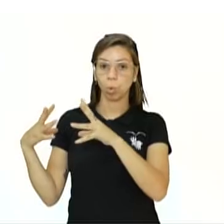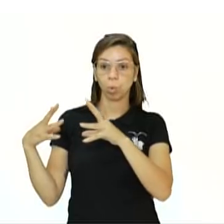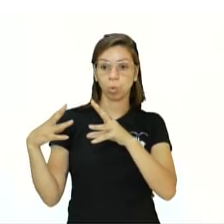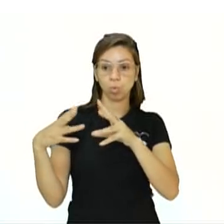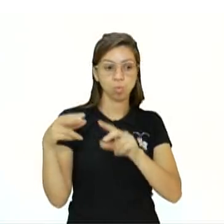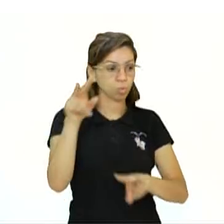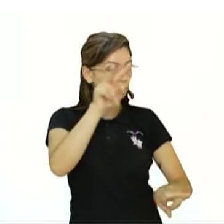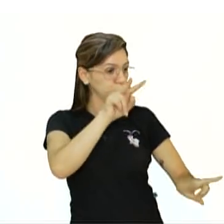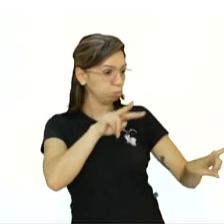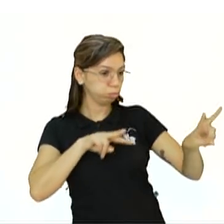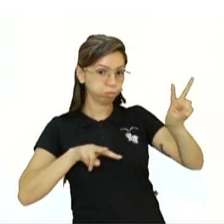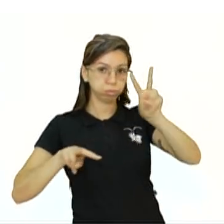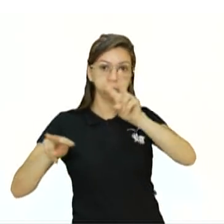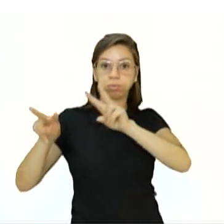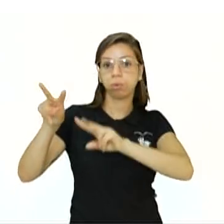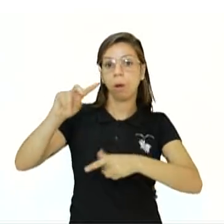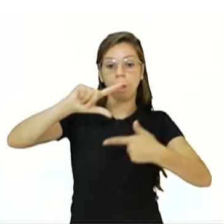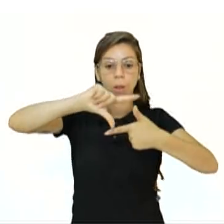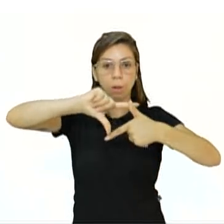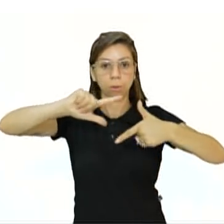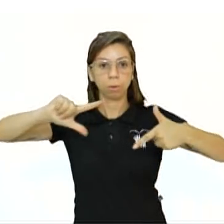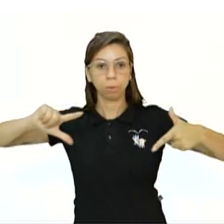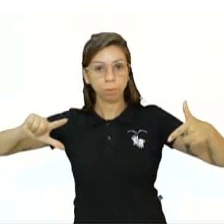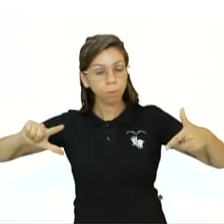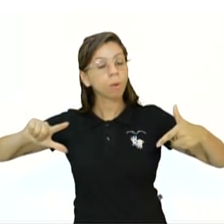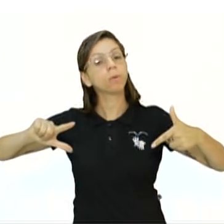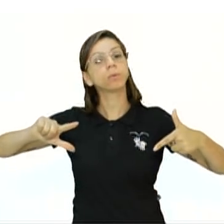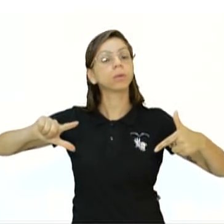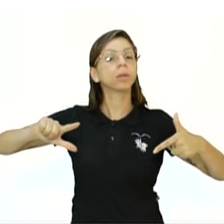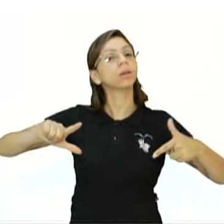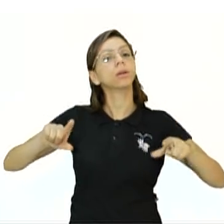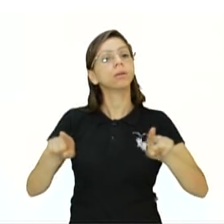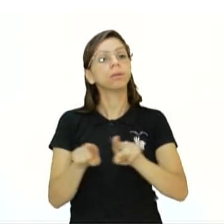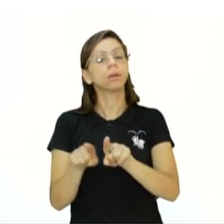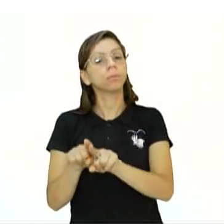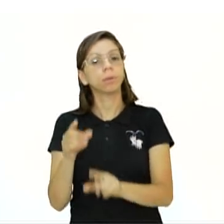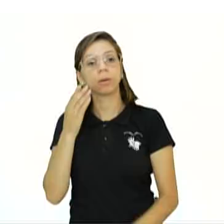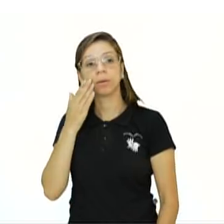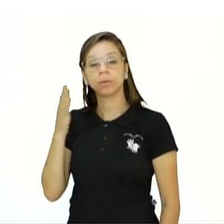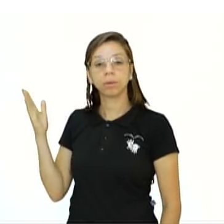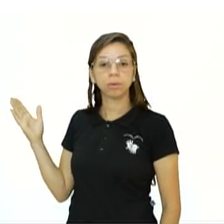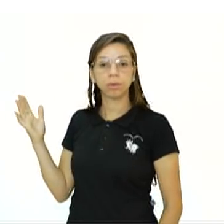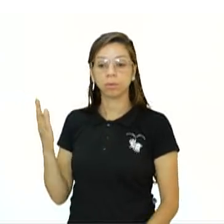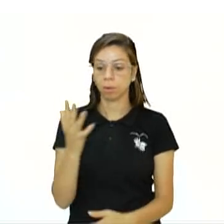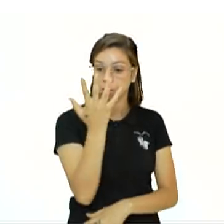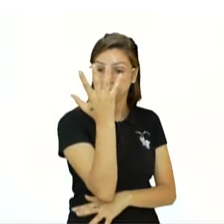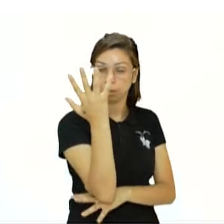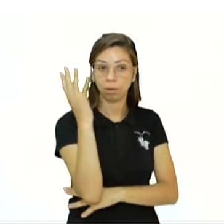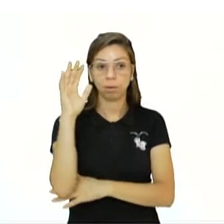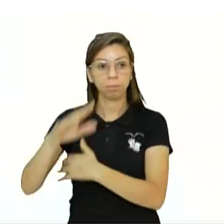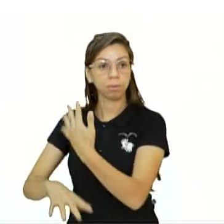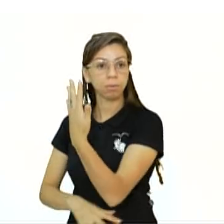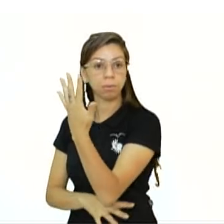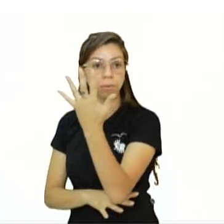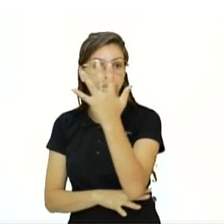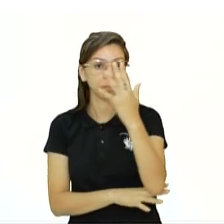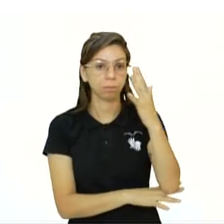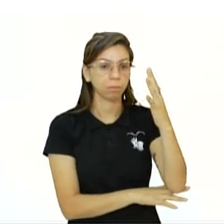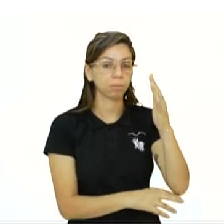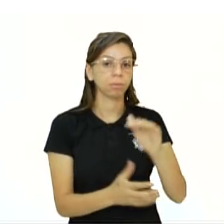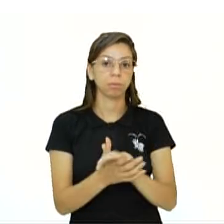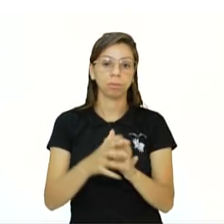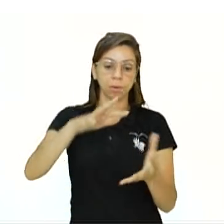é formado por sólidos e formas geométricas. Formas geométricas na natureza, olhem aqui, o